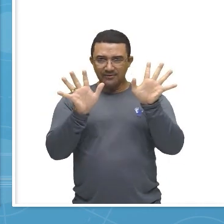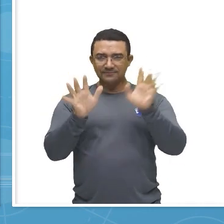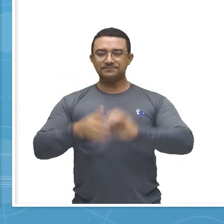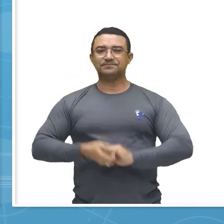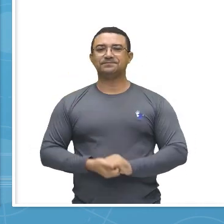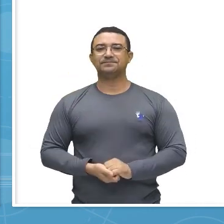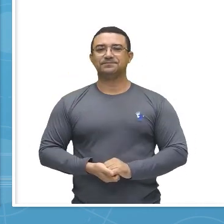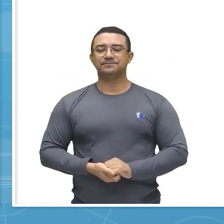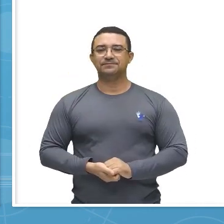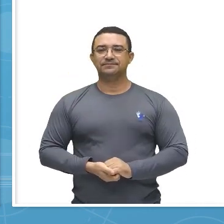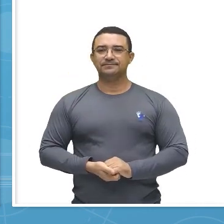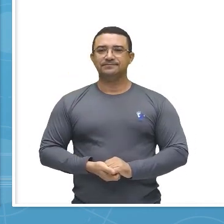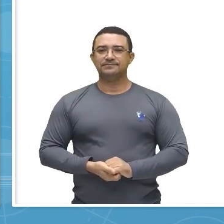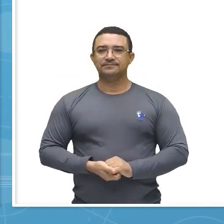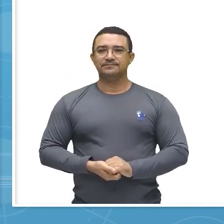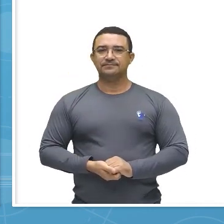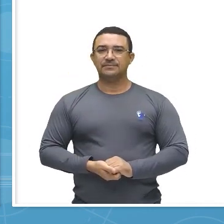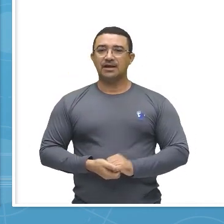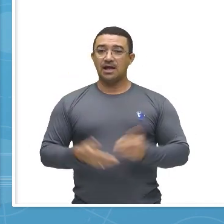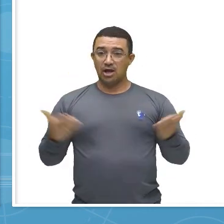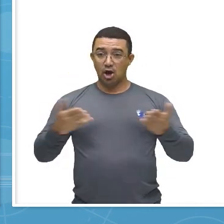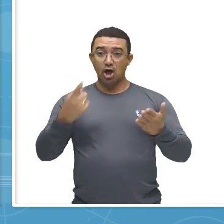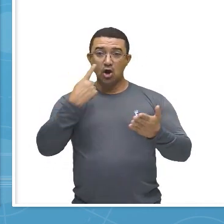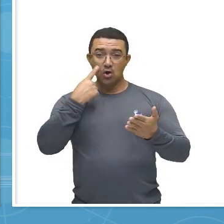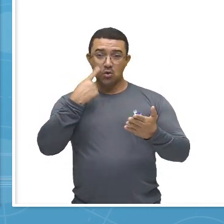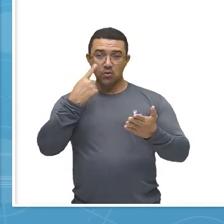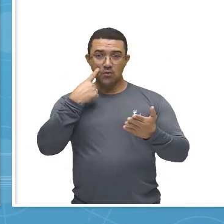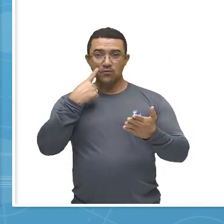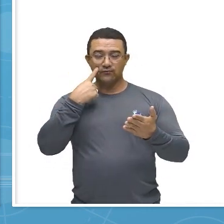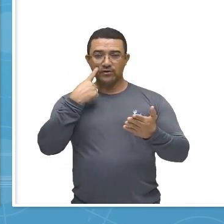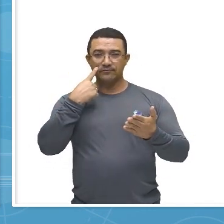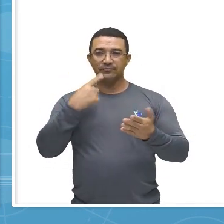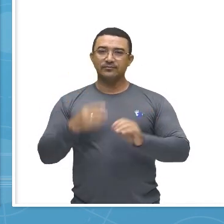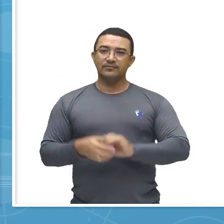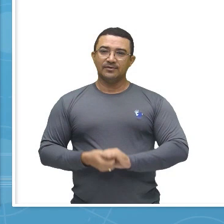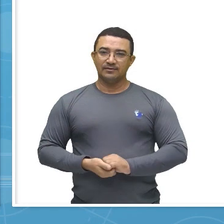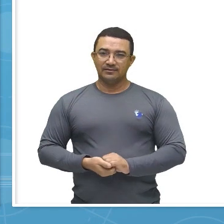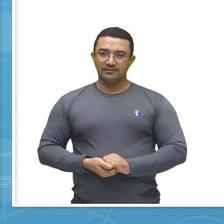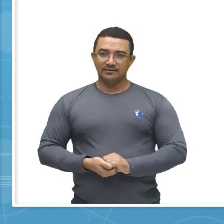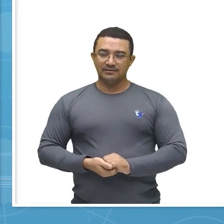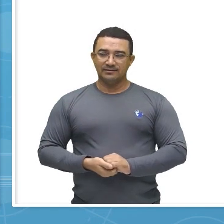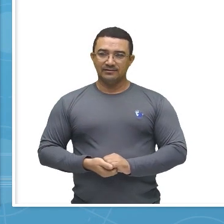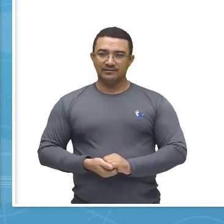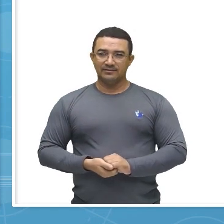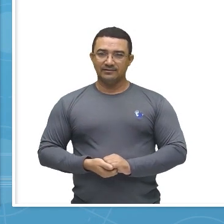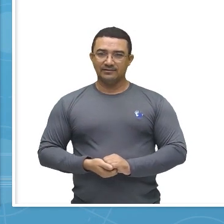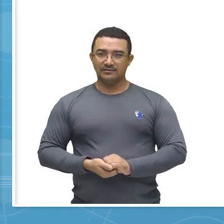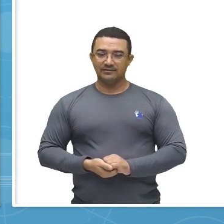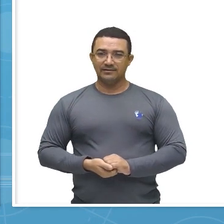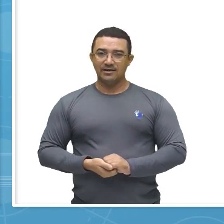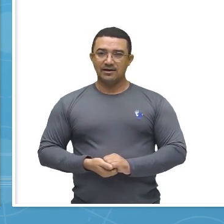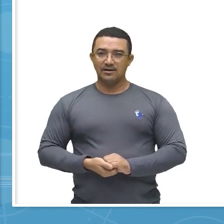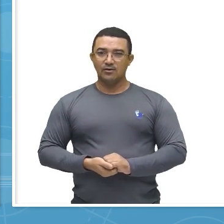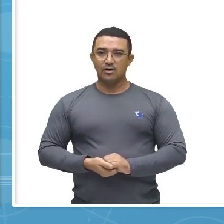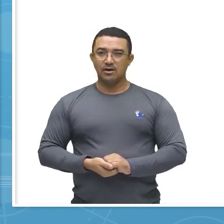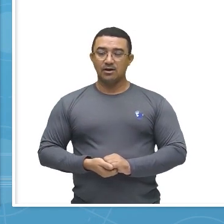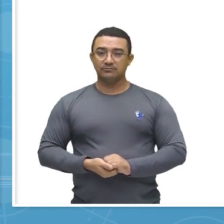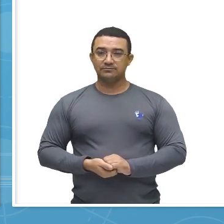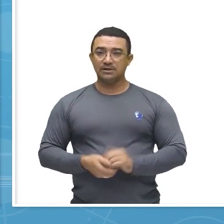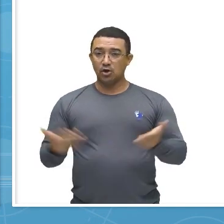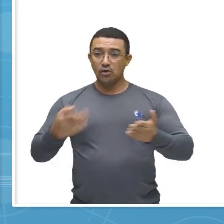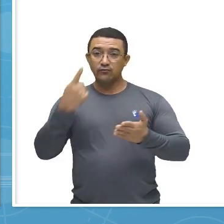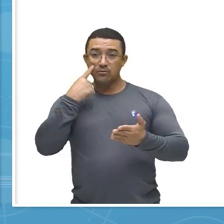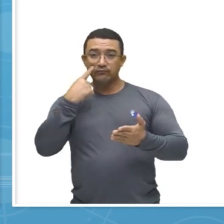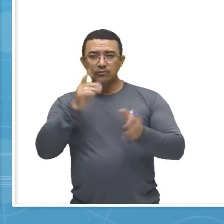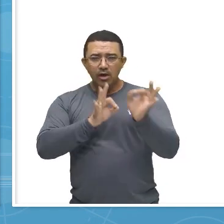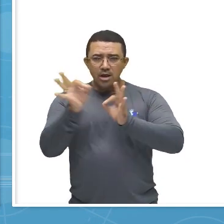claro? Exatamente. Então vamos à nossa narrativa. Vamos à nossa narrativa? Não, a narrativa nós já saímos da narrativa. Vamos construir uma nova